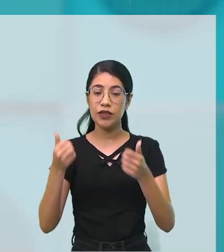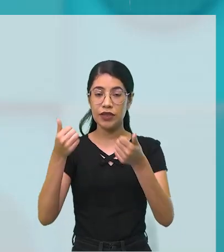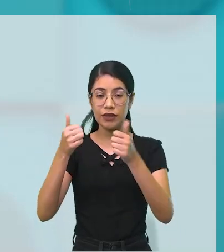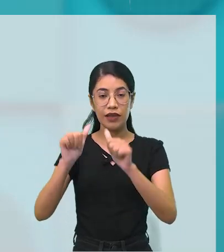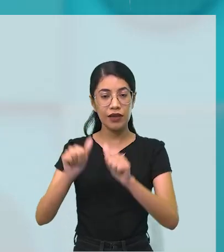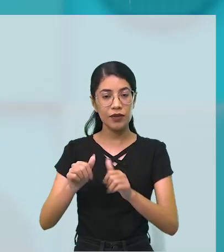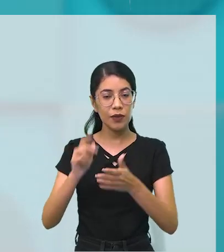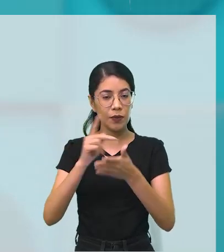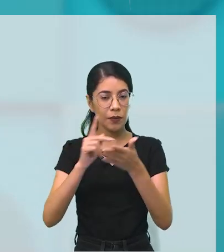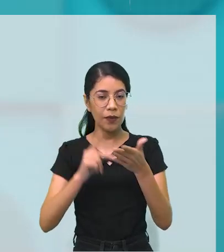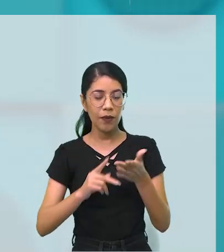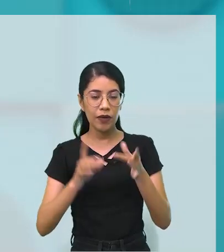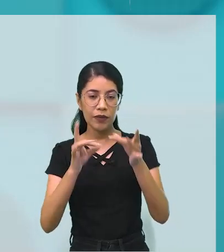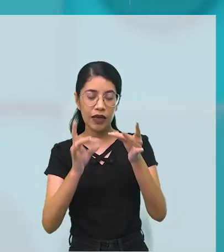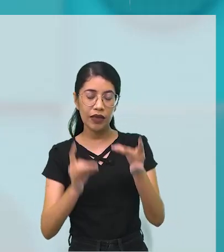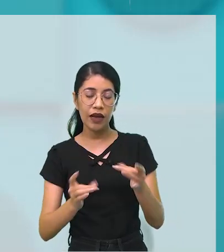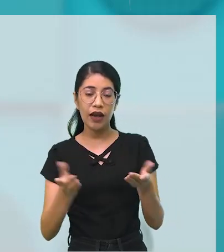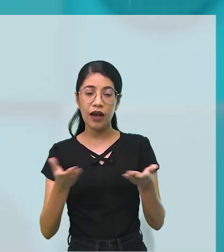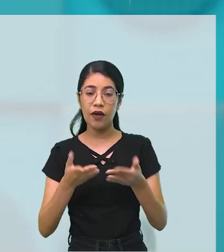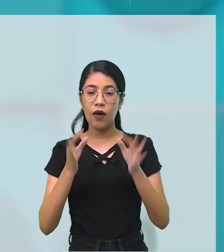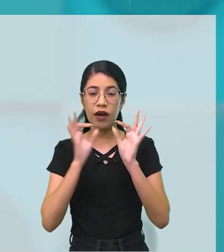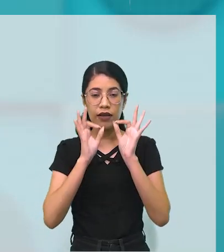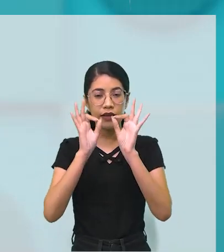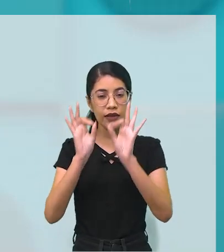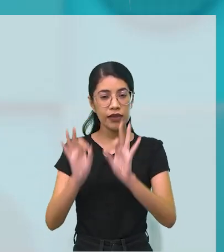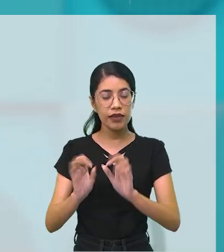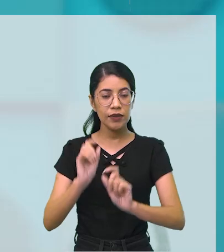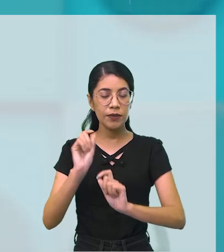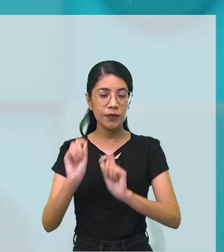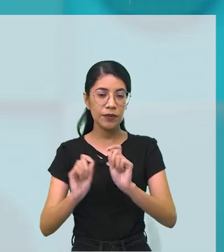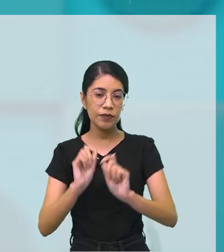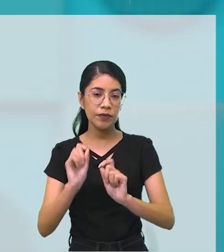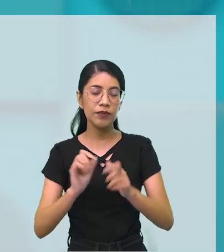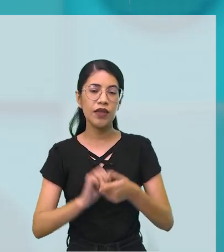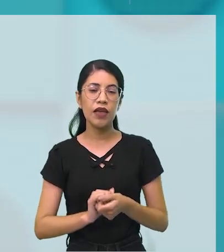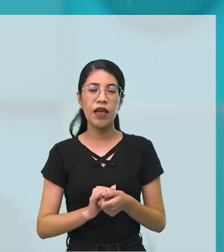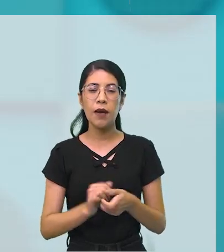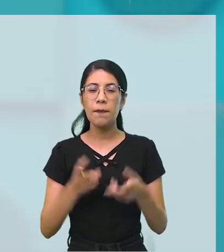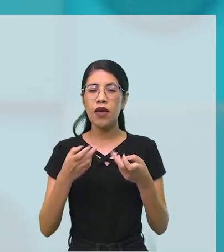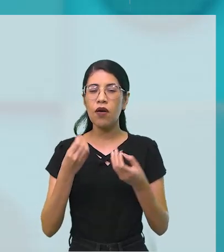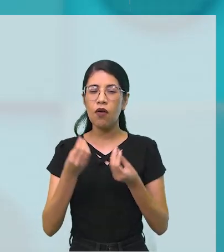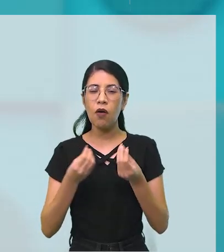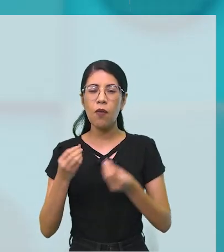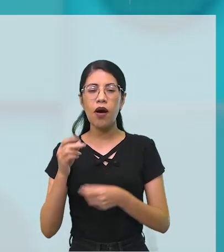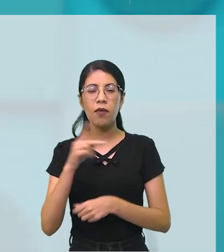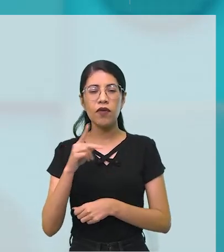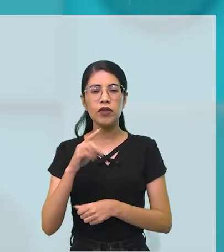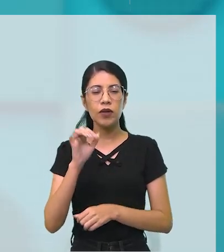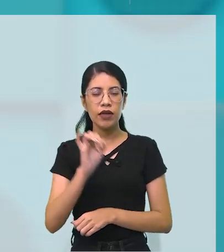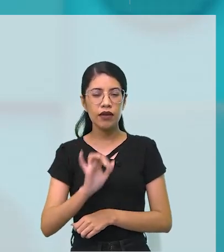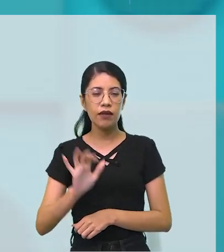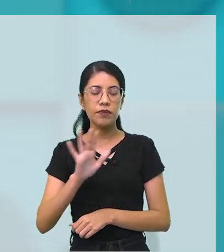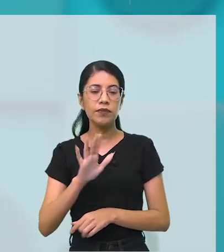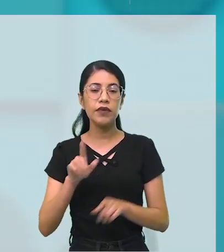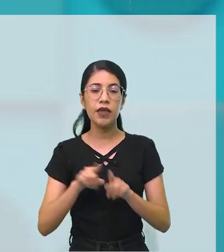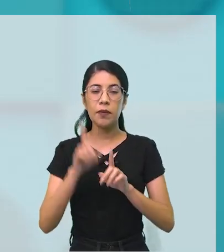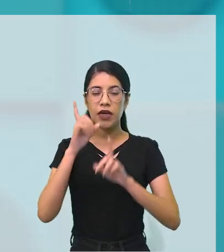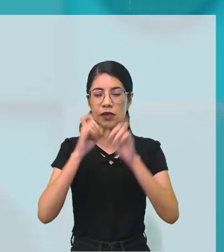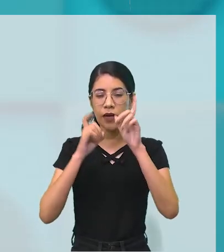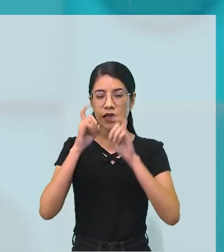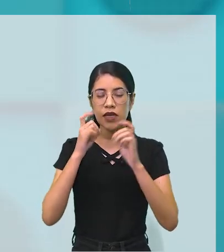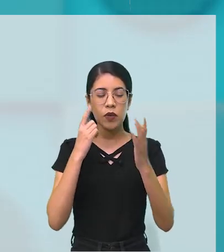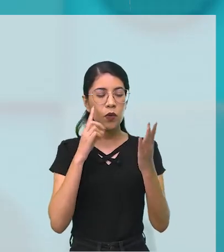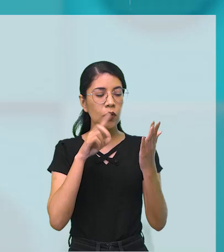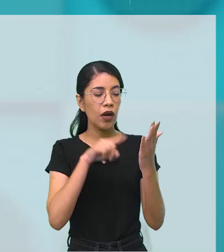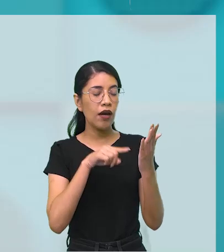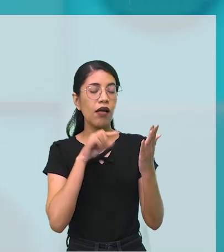pouco do poema, vamos prestar atenção novamente e vejam a expressão da professora. Olhe no